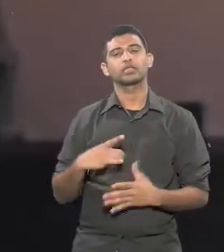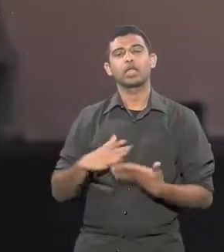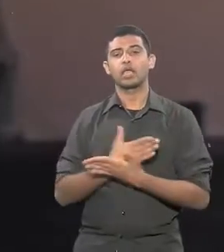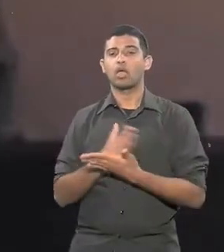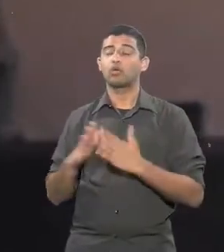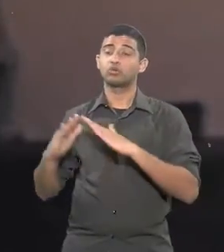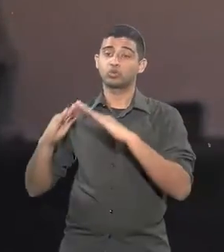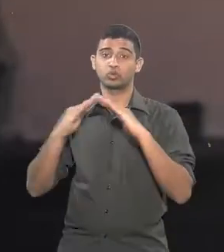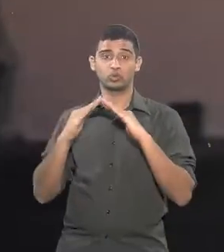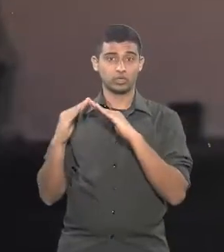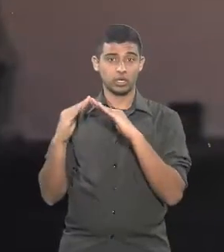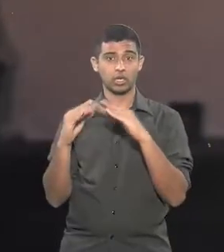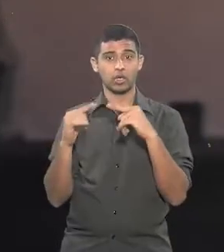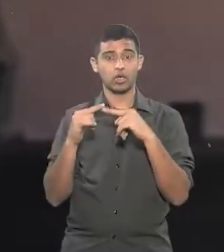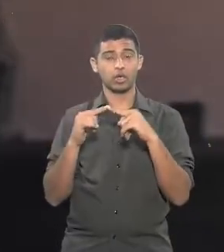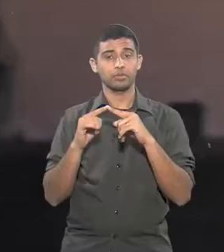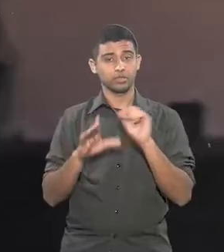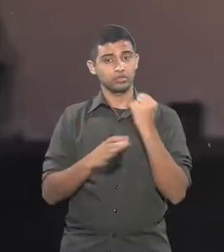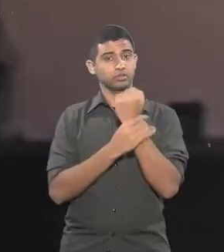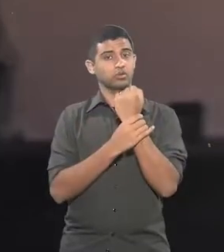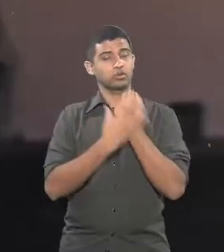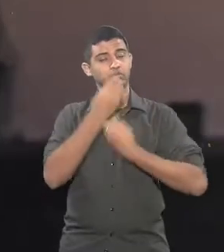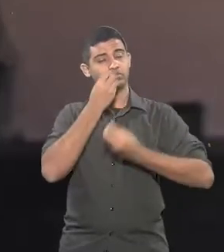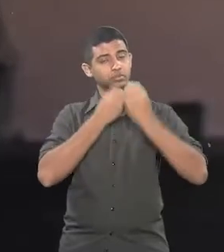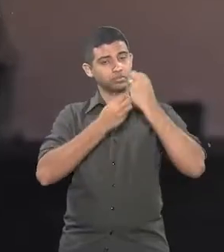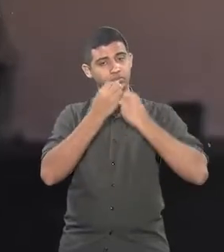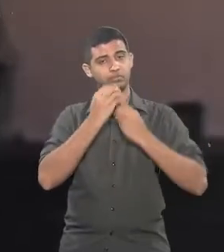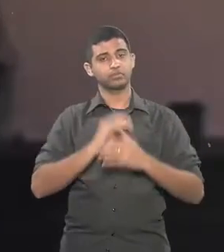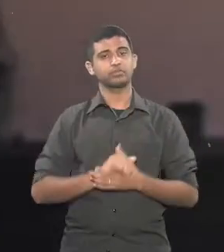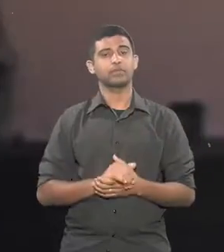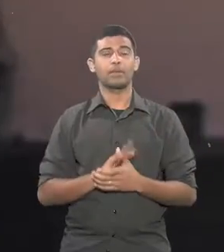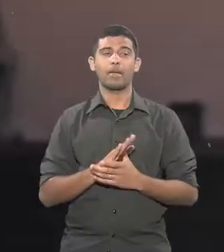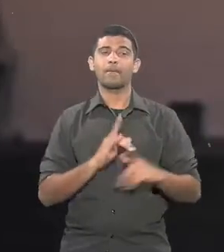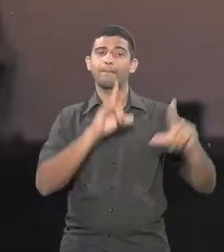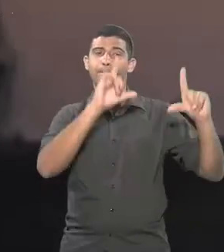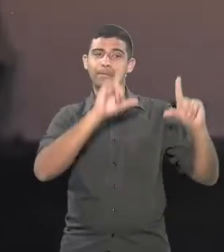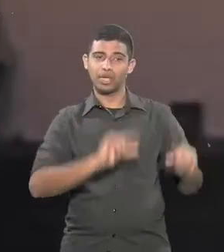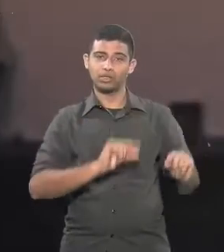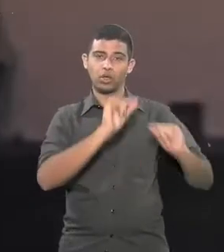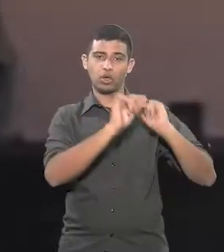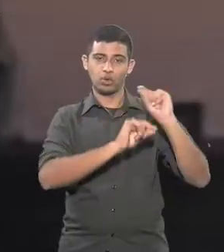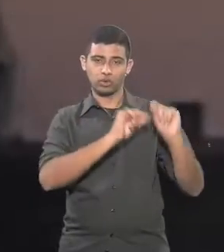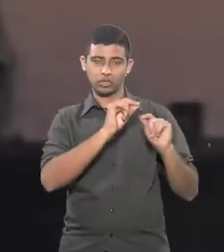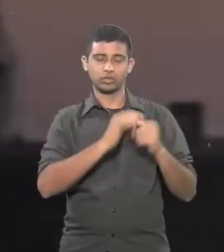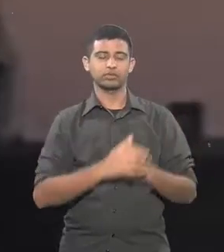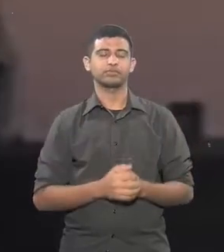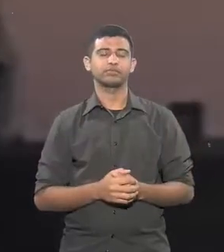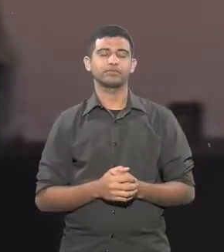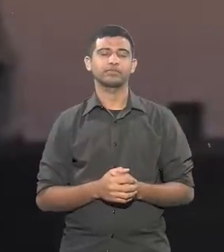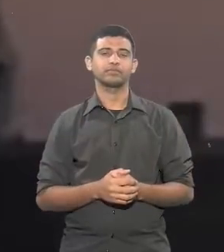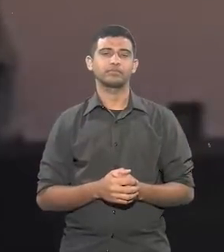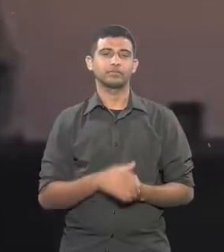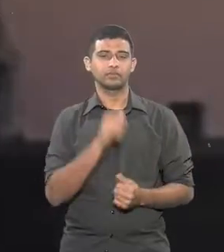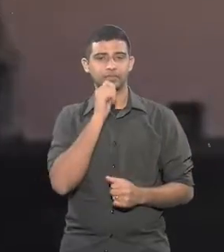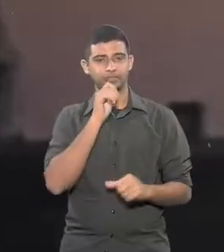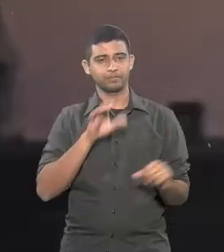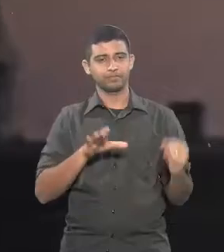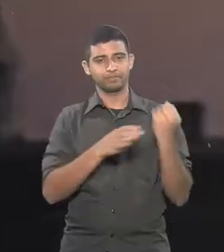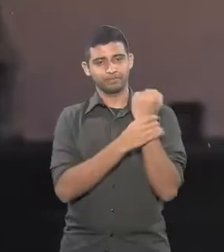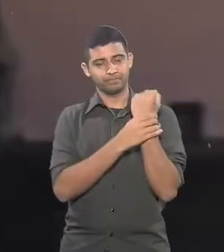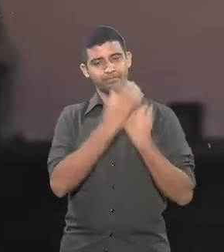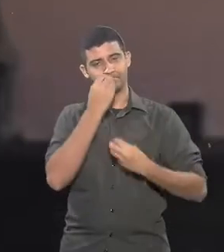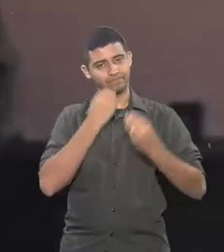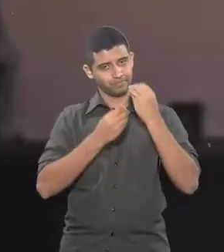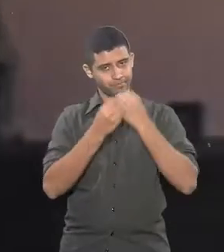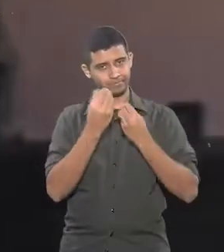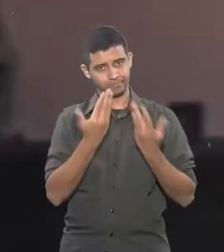a gente tem uma proporção de domicílios bastante alta com segurança alimentar, né? E uma menor quantidade, bem